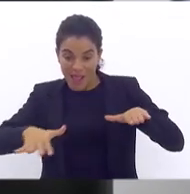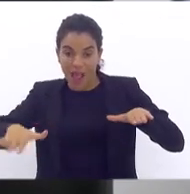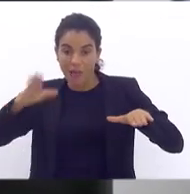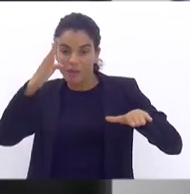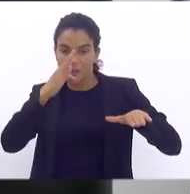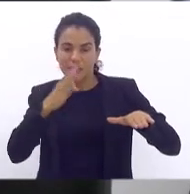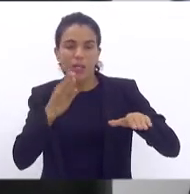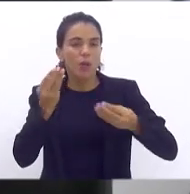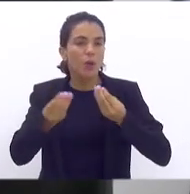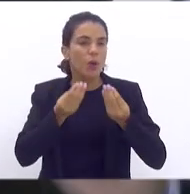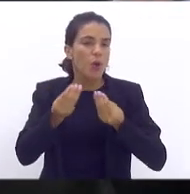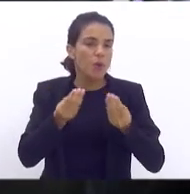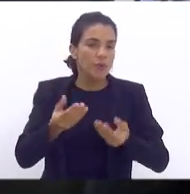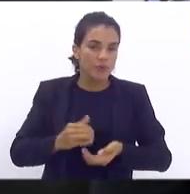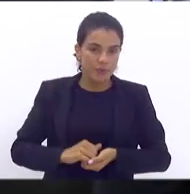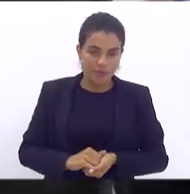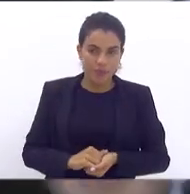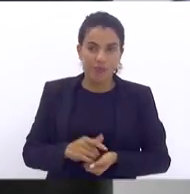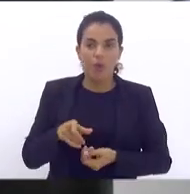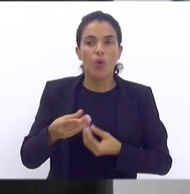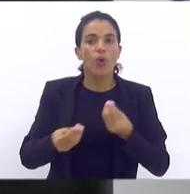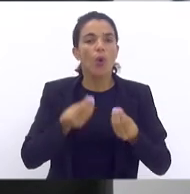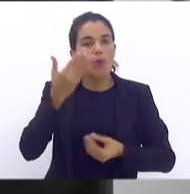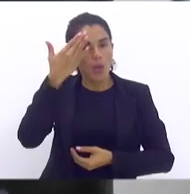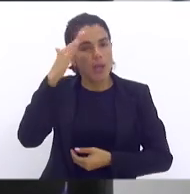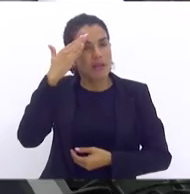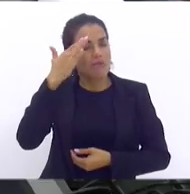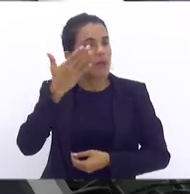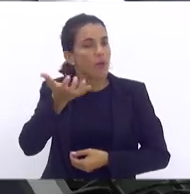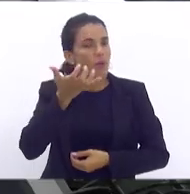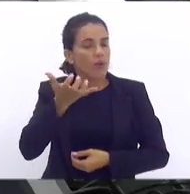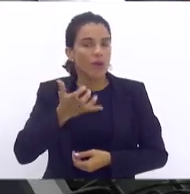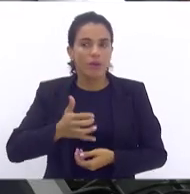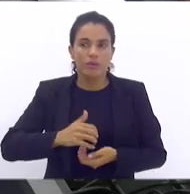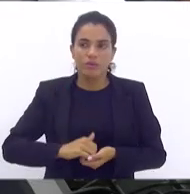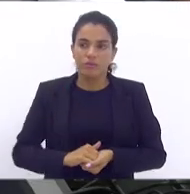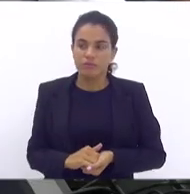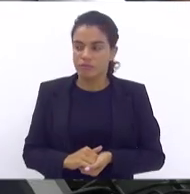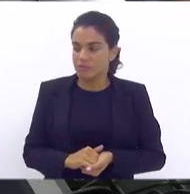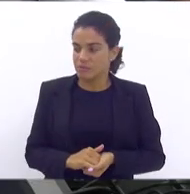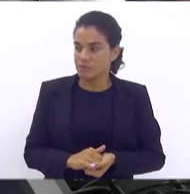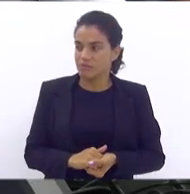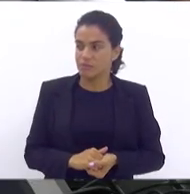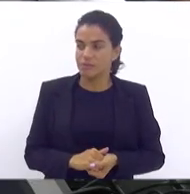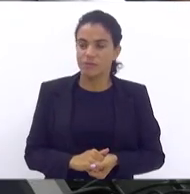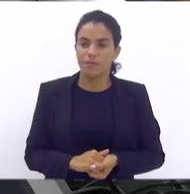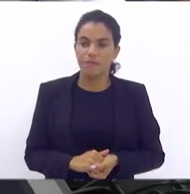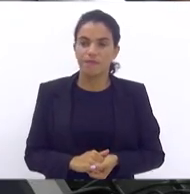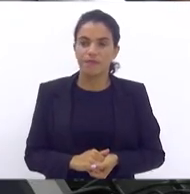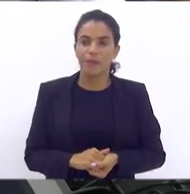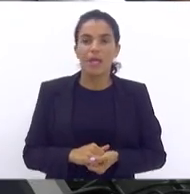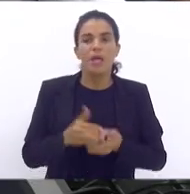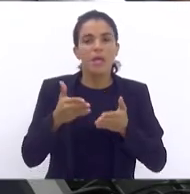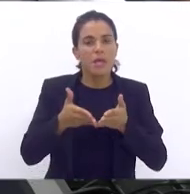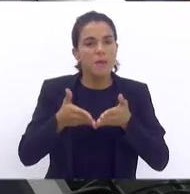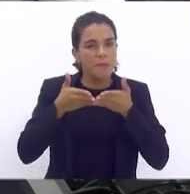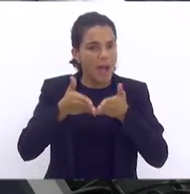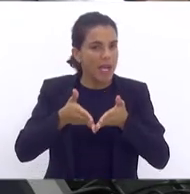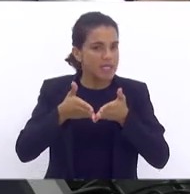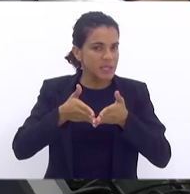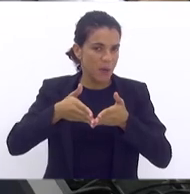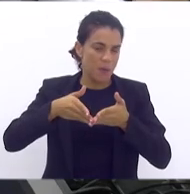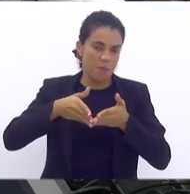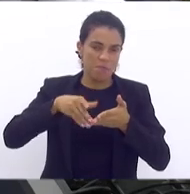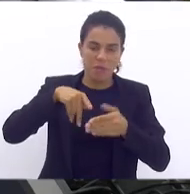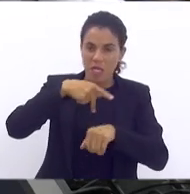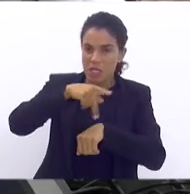brasileiras. Como é que se dá isso? Quer entender isso? Como é que está isso? Porque está claro aqui, embarcações mercantes estrangeiras. Como é que se dá